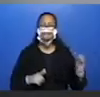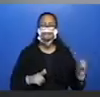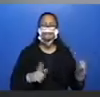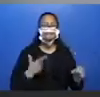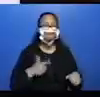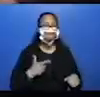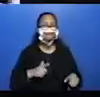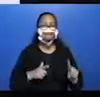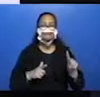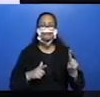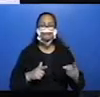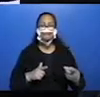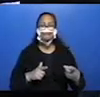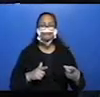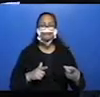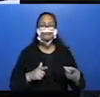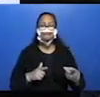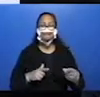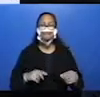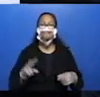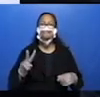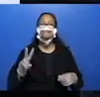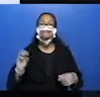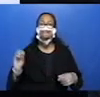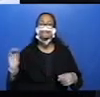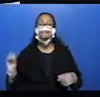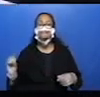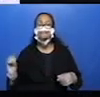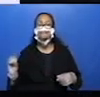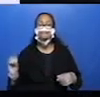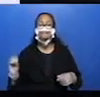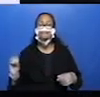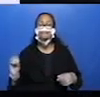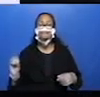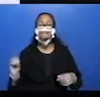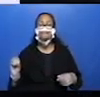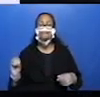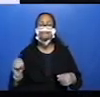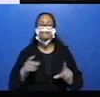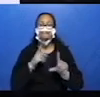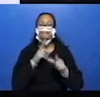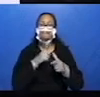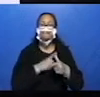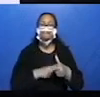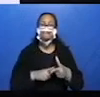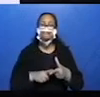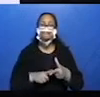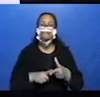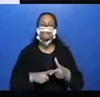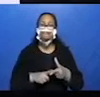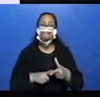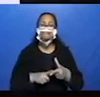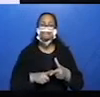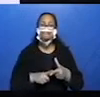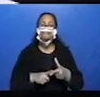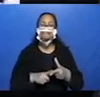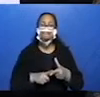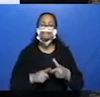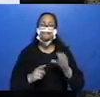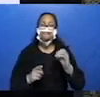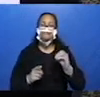de 1.000. No 200 agora, vamos pegar o 200, dividir por 10 de cabeça? Se eu cortar um